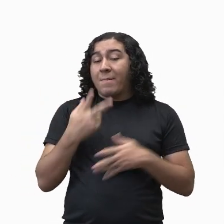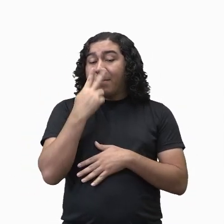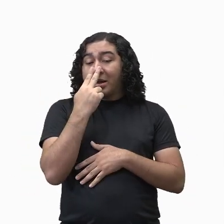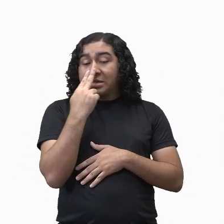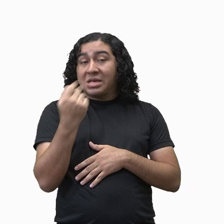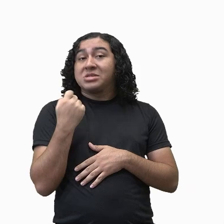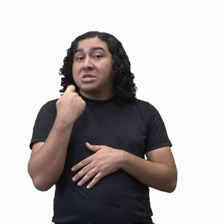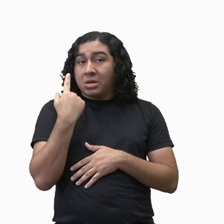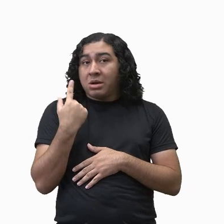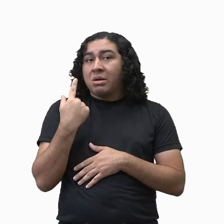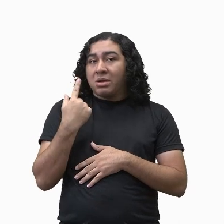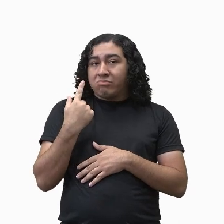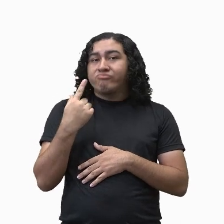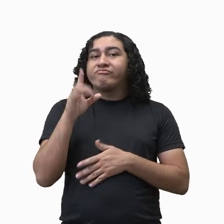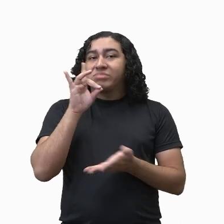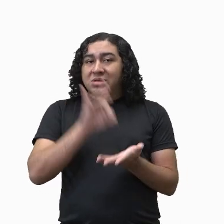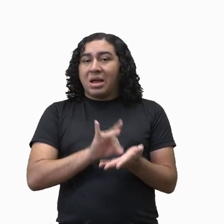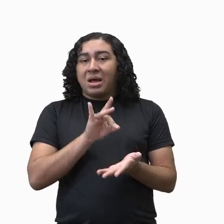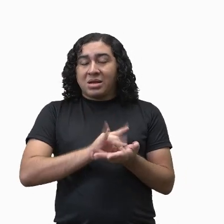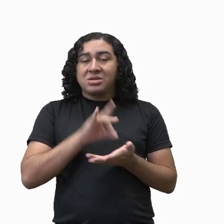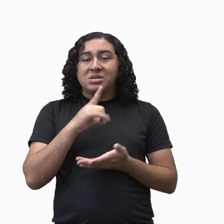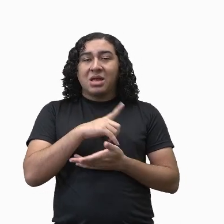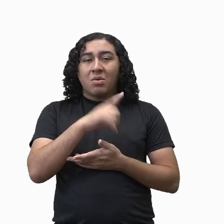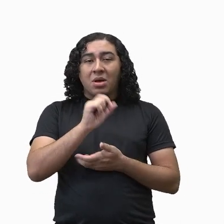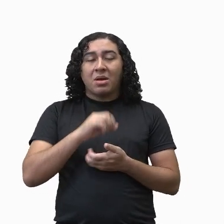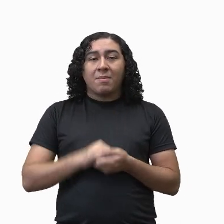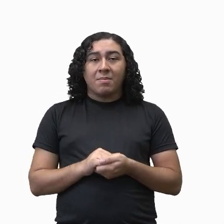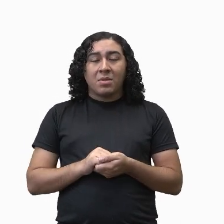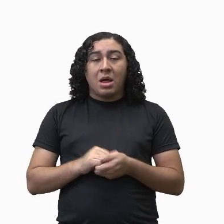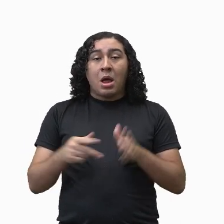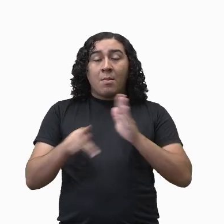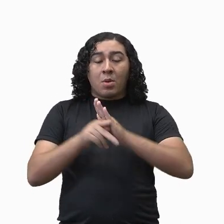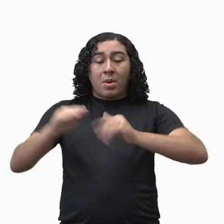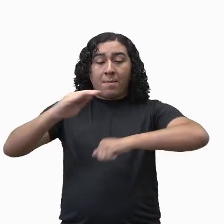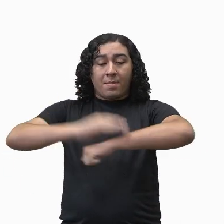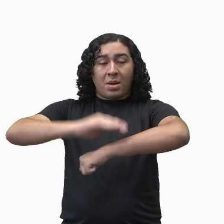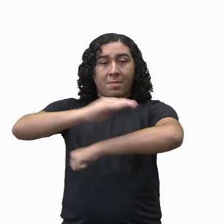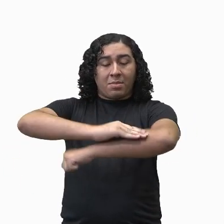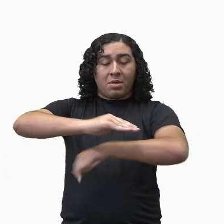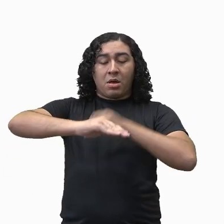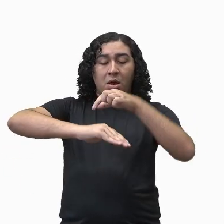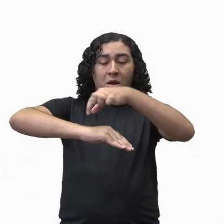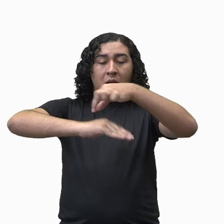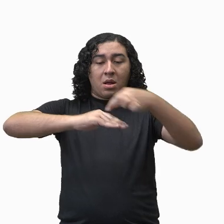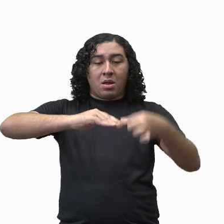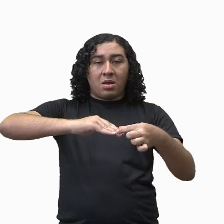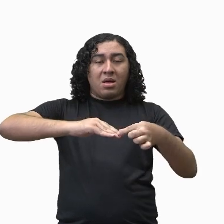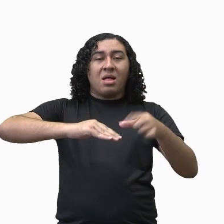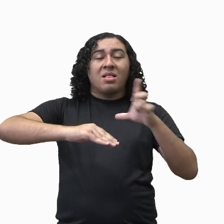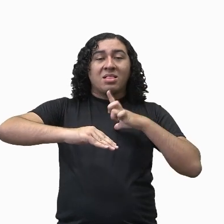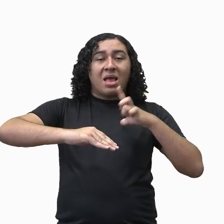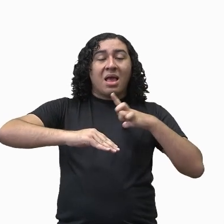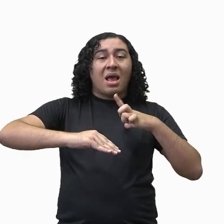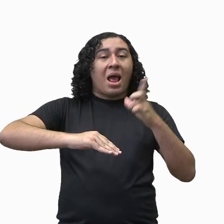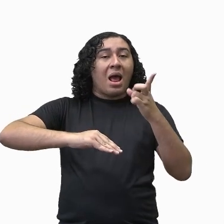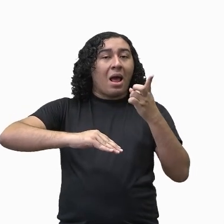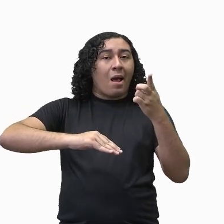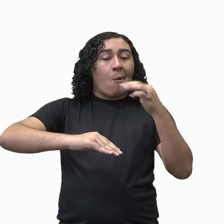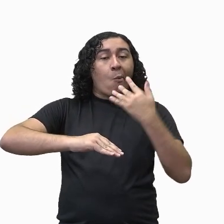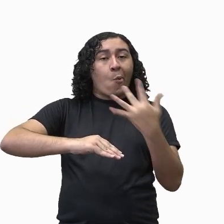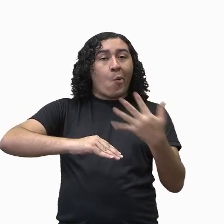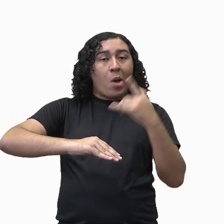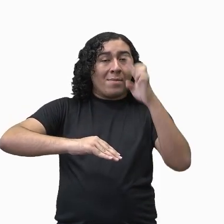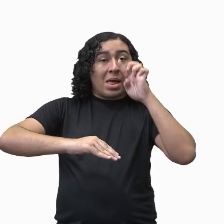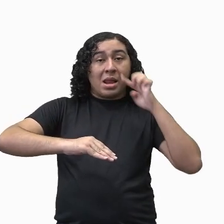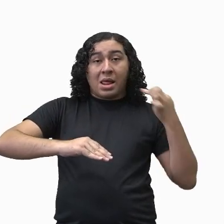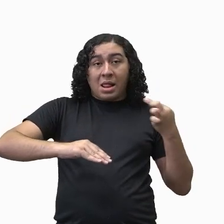bem chamativa, bem na parte dorsal desse indivíduo, dando o nome a ele, né? Flecha venenosa,